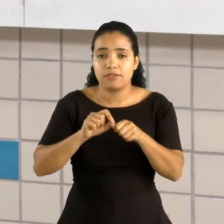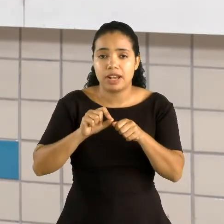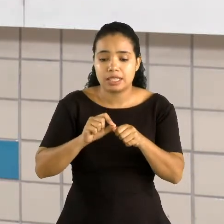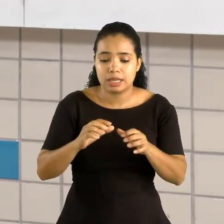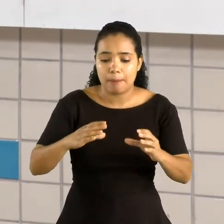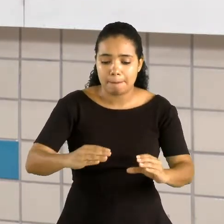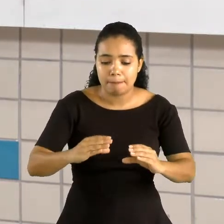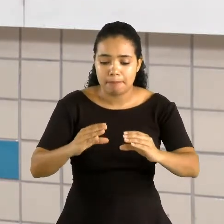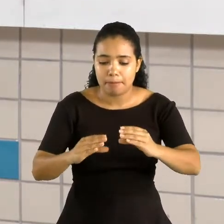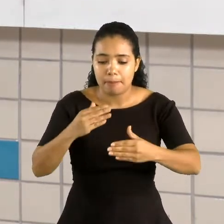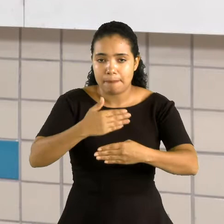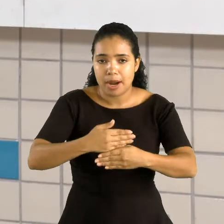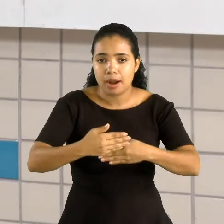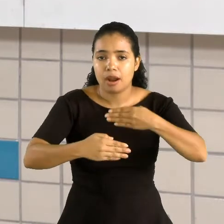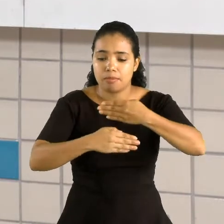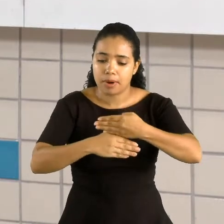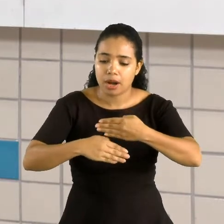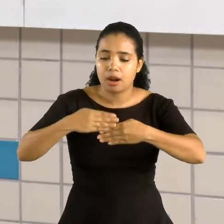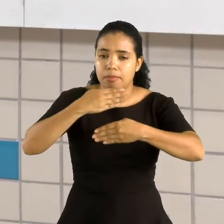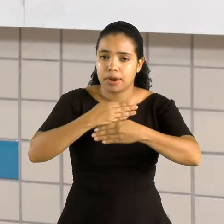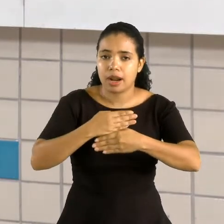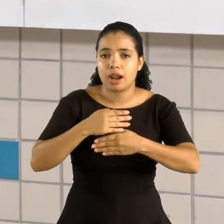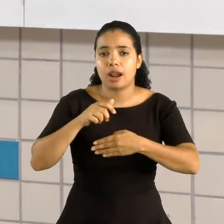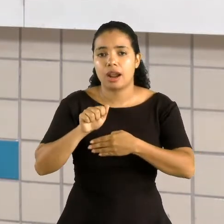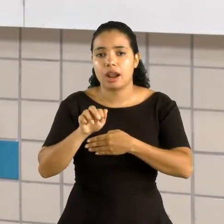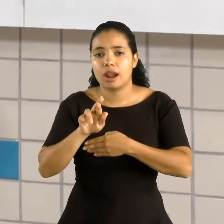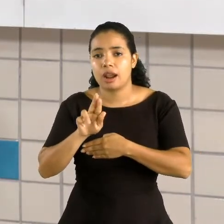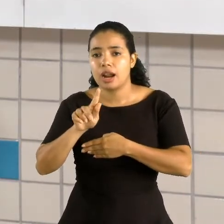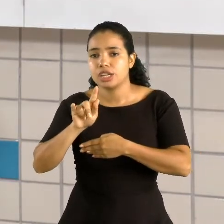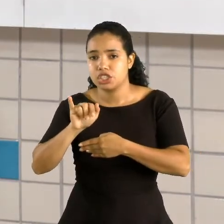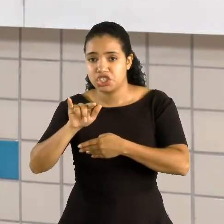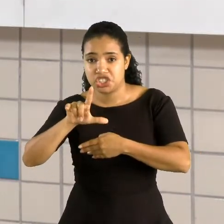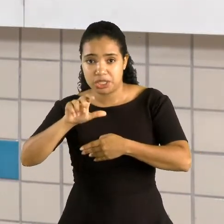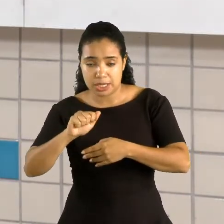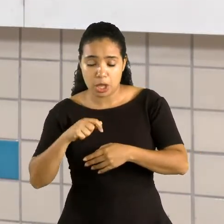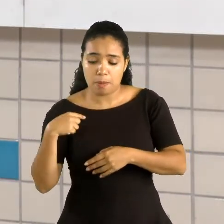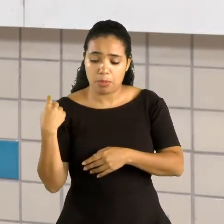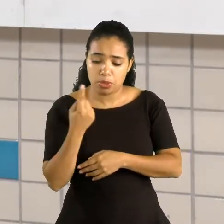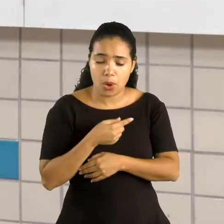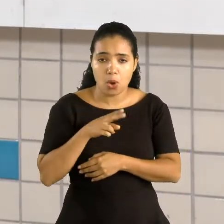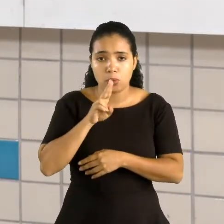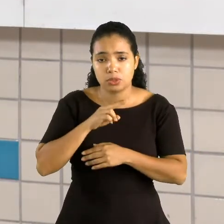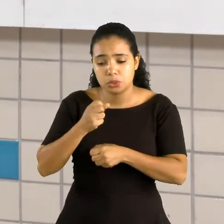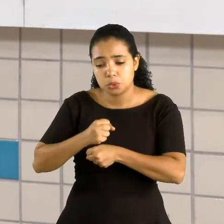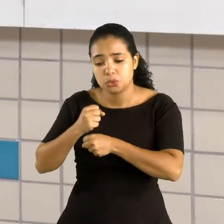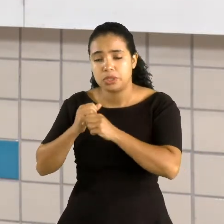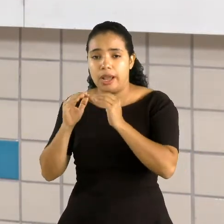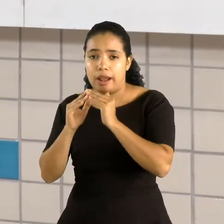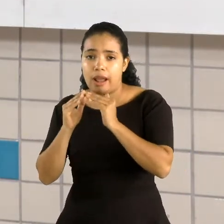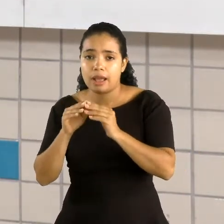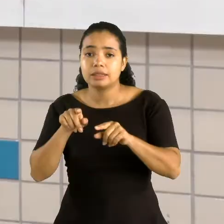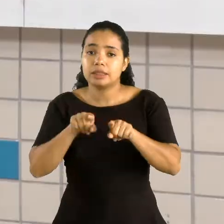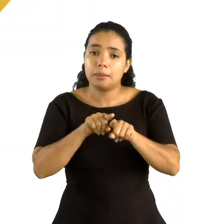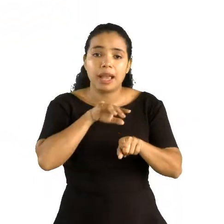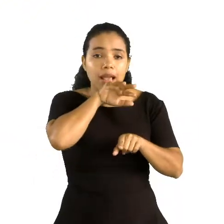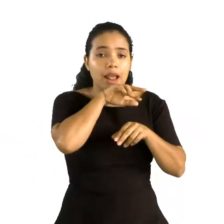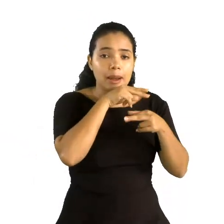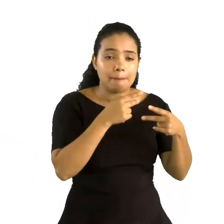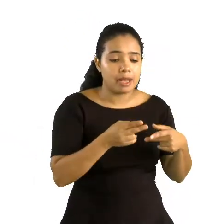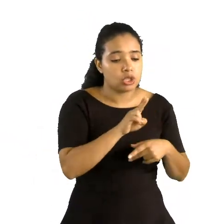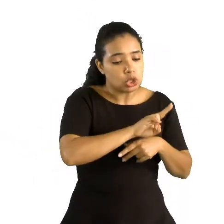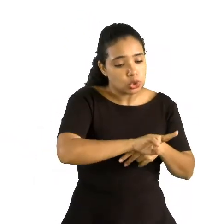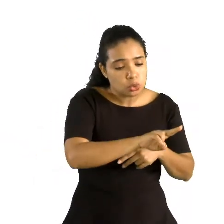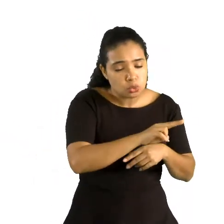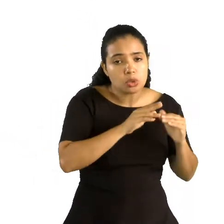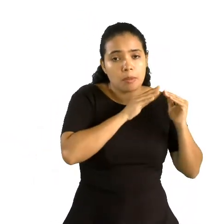ser humano quanto os animais utilizam ele para moradia. Tanto o ser humano quanto os animais utilizam ele para alimentação. Nós utilizamos